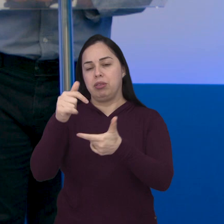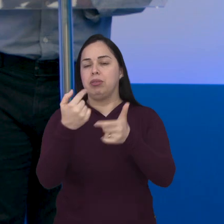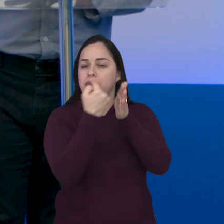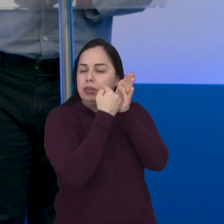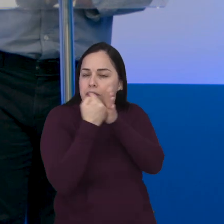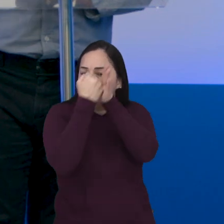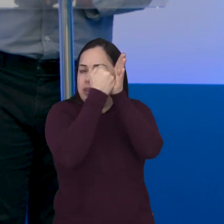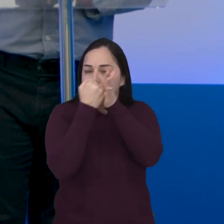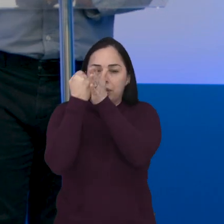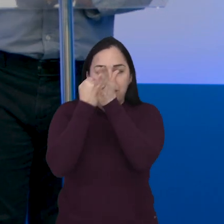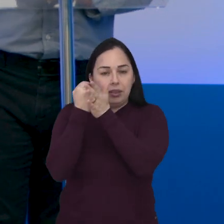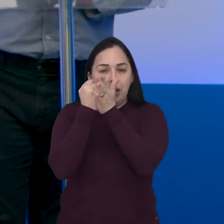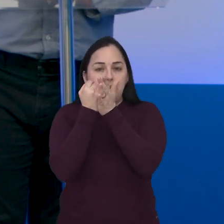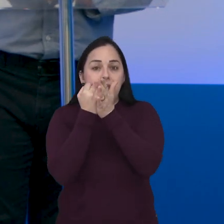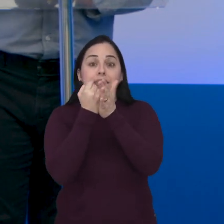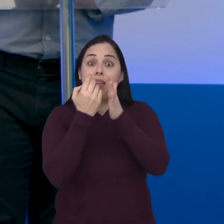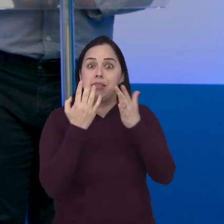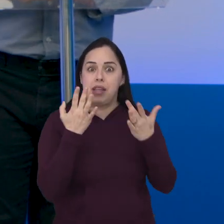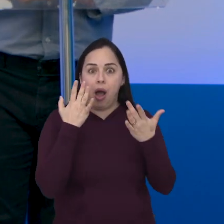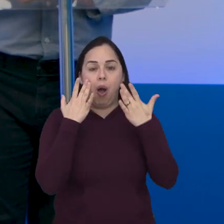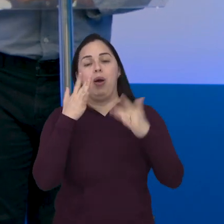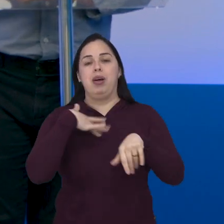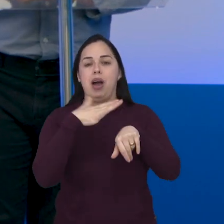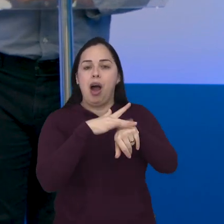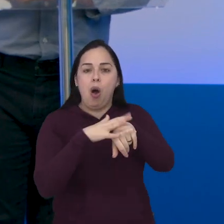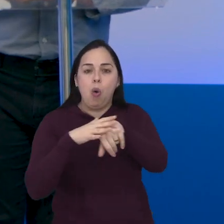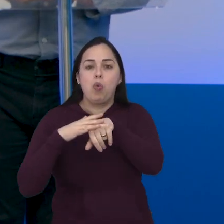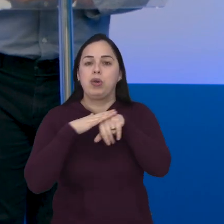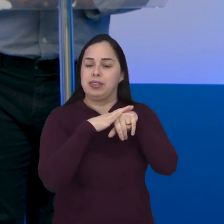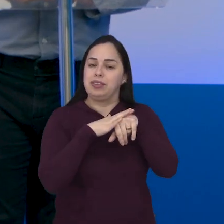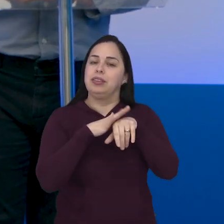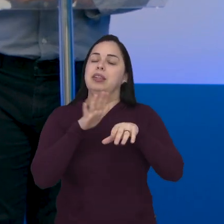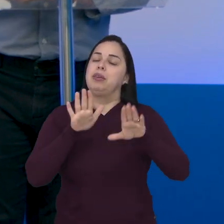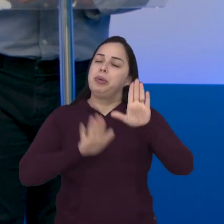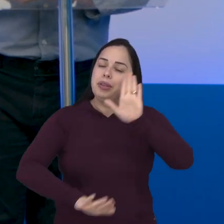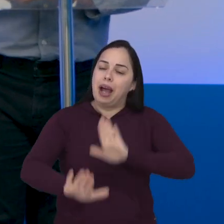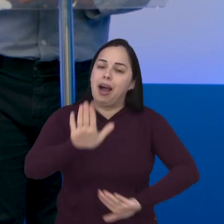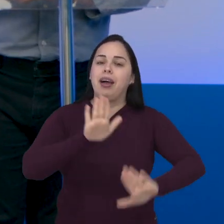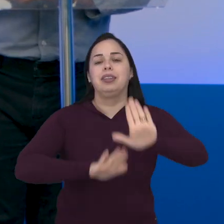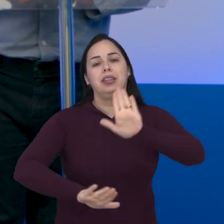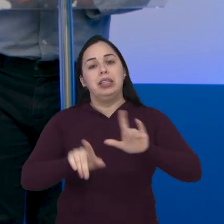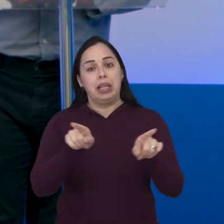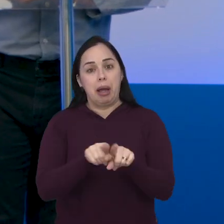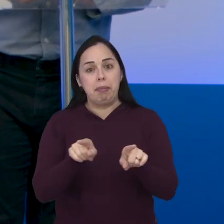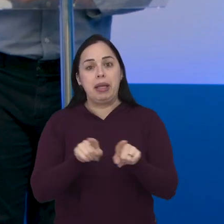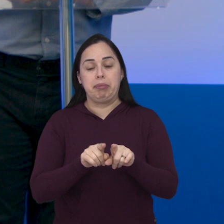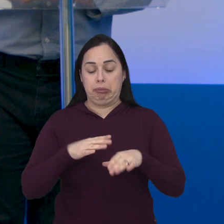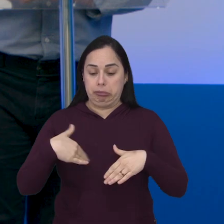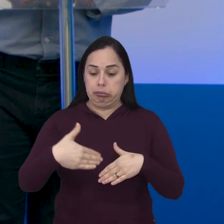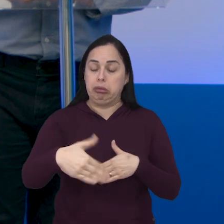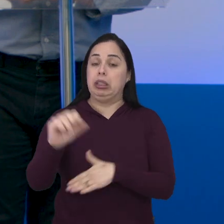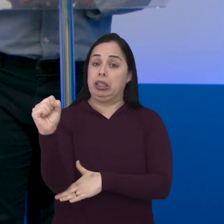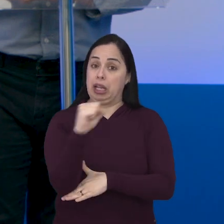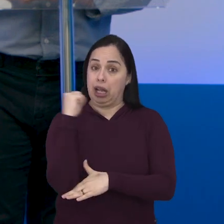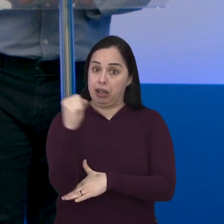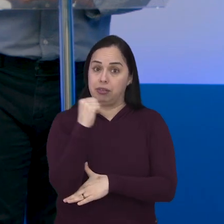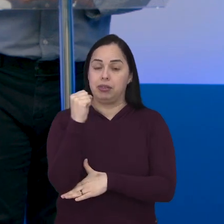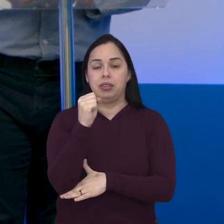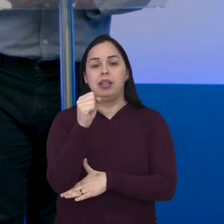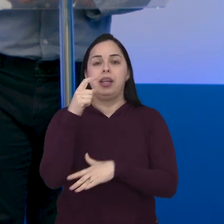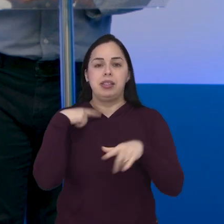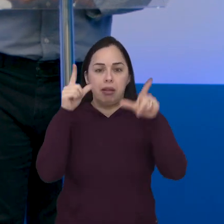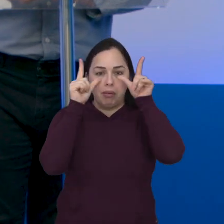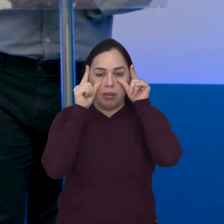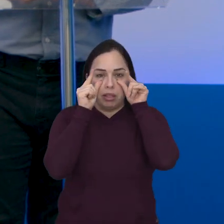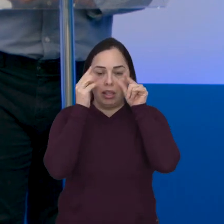Ocular, comemorado neste mês. A ideia é alertar a população para algumas doenças silenciosas, mas que podem ter consequências sérias,